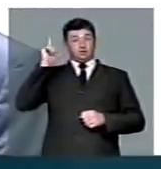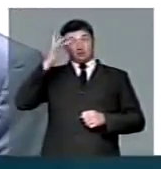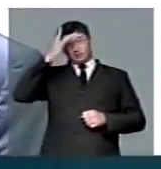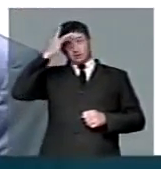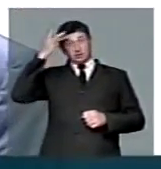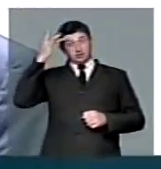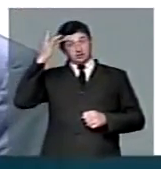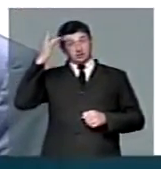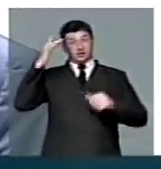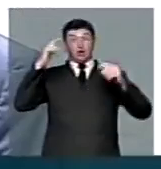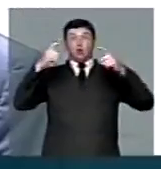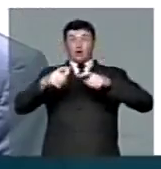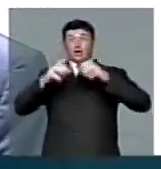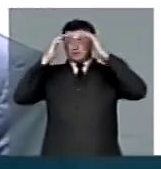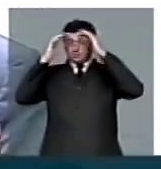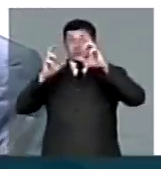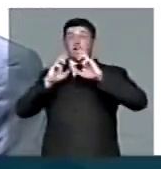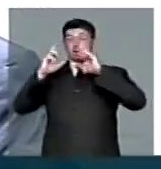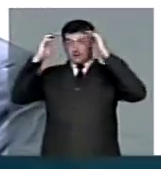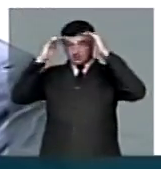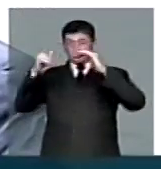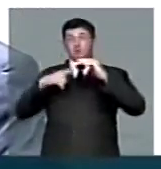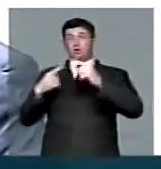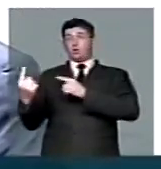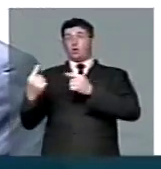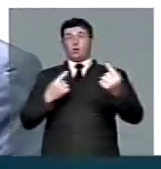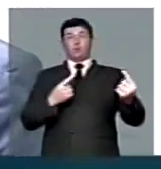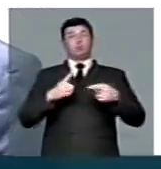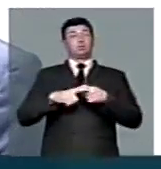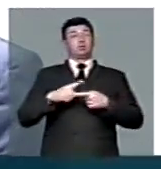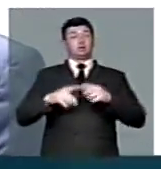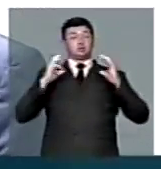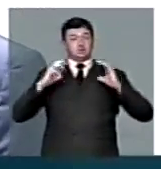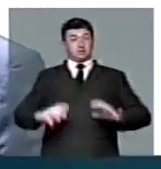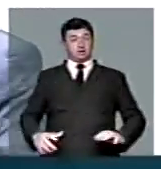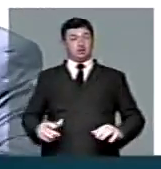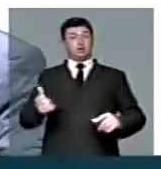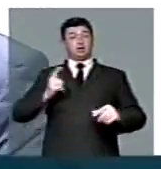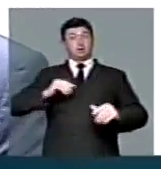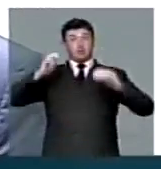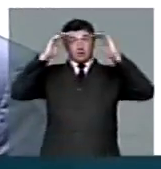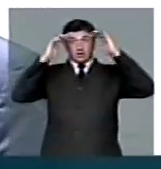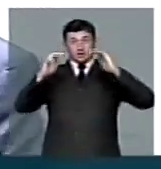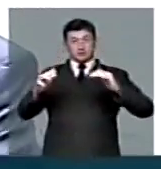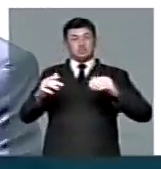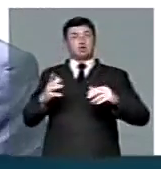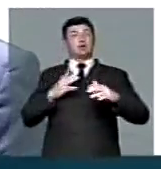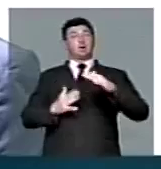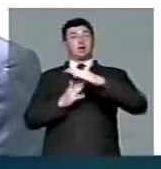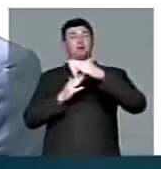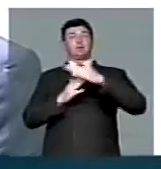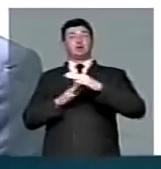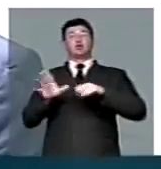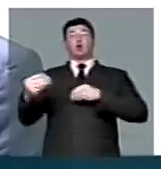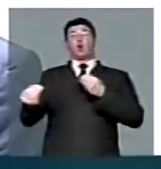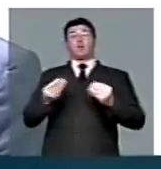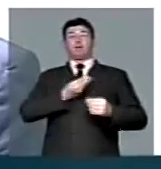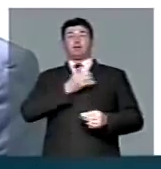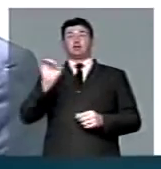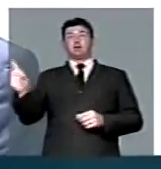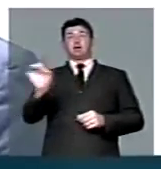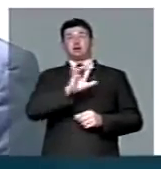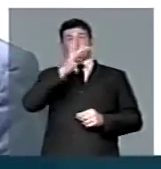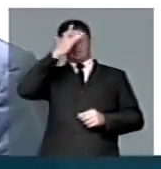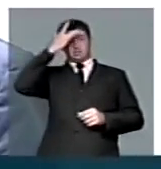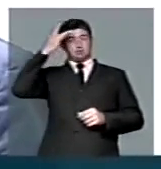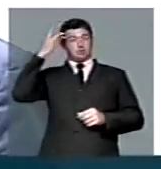pessoas respeitam o outro, onde o cidadão tem um respeito e um limite com relação ao outro cidadão,